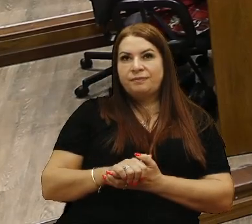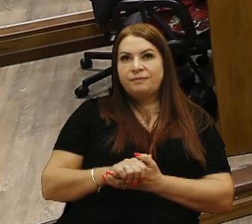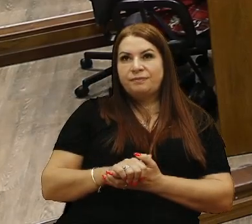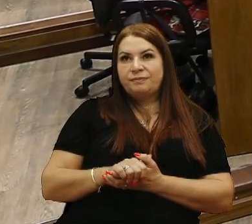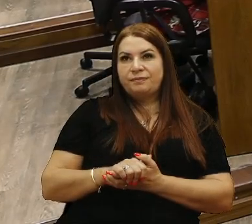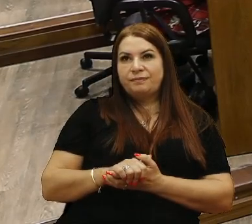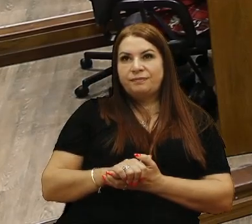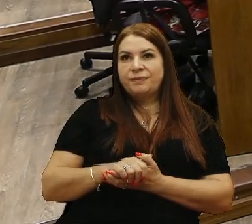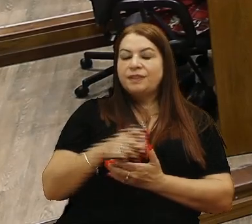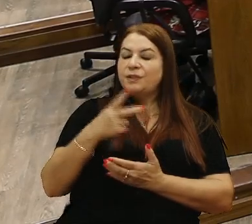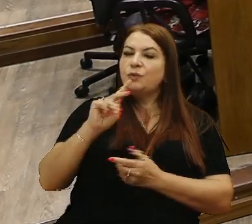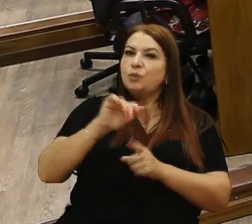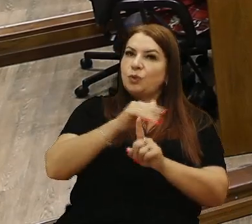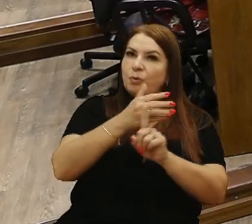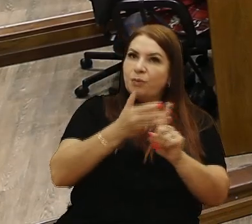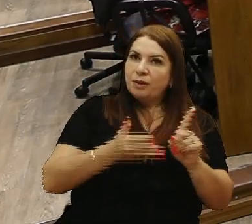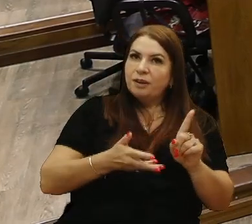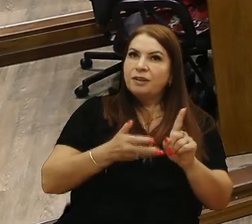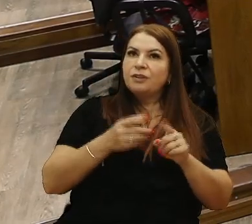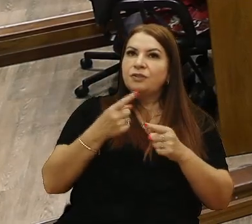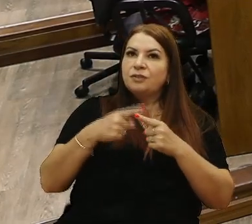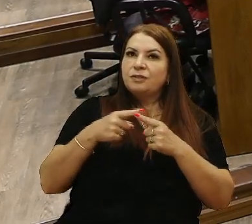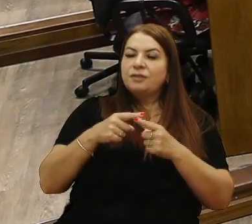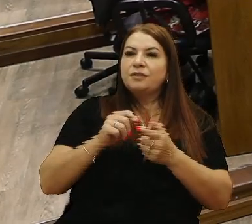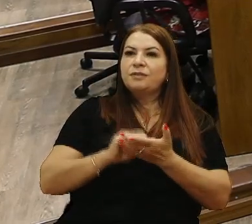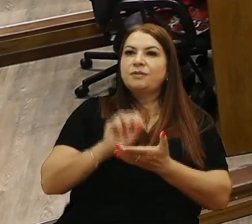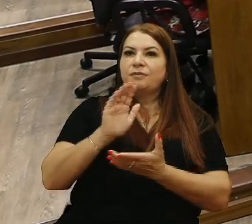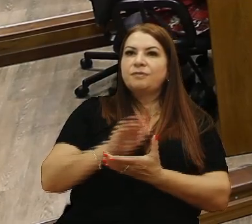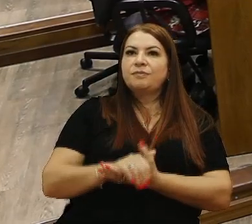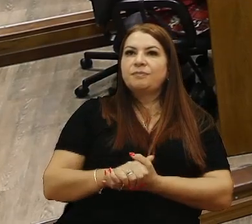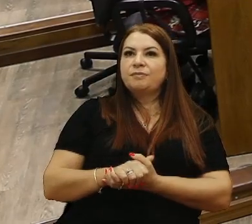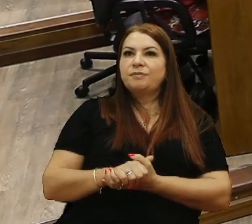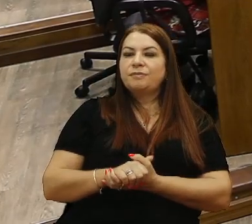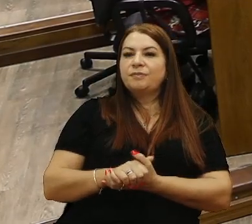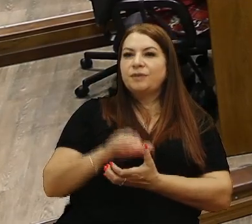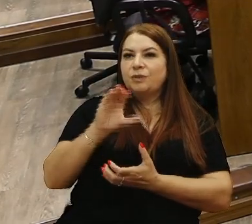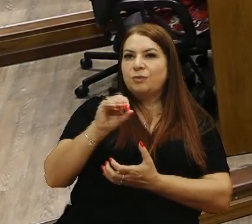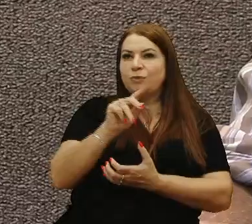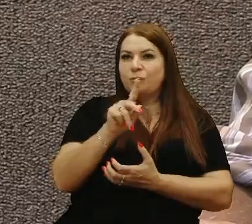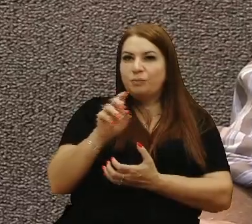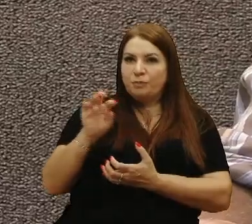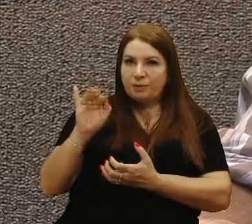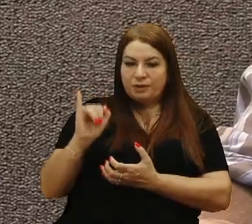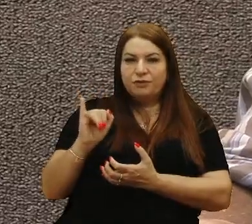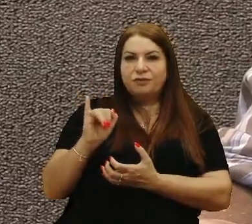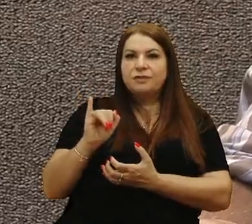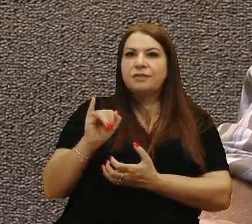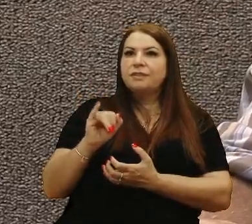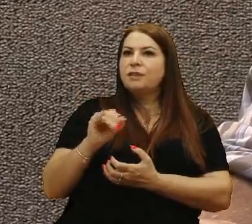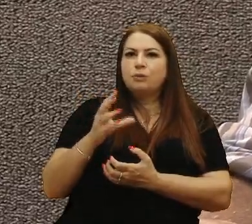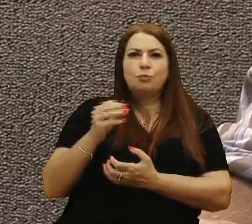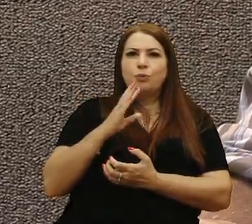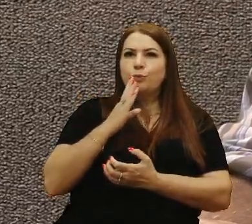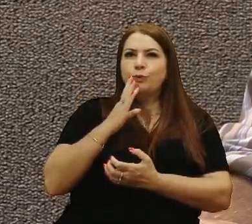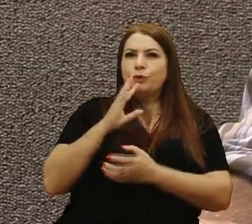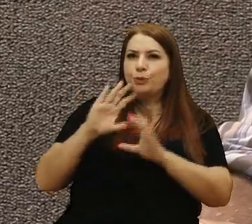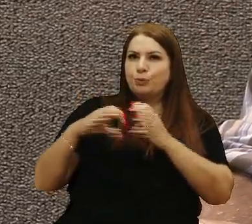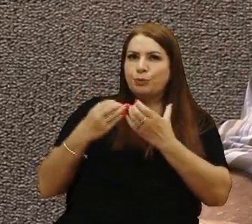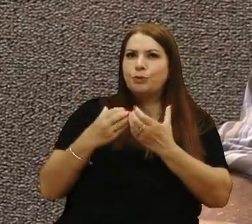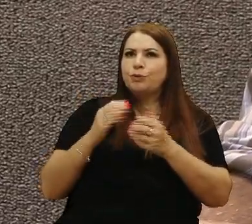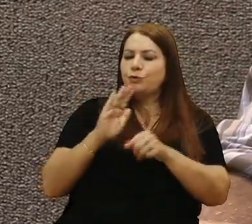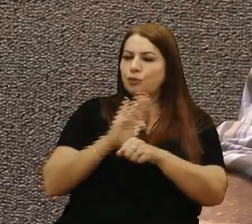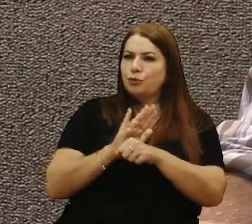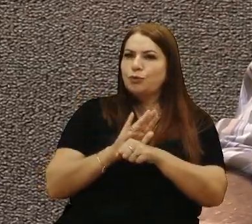essa sua homenagem, porque uma parte, vereador Sandro. O Copete é muito conhecido na comunidade, ele